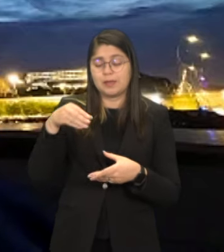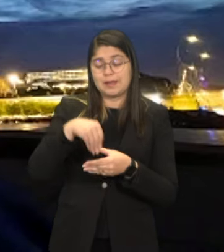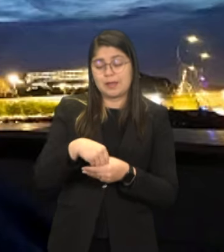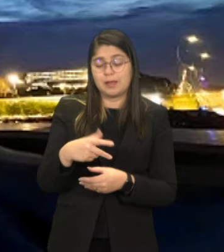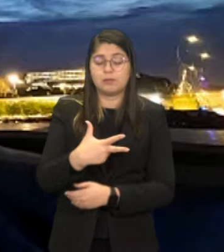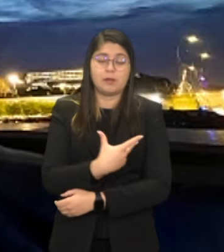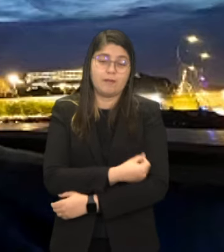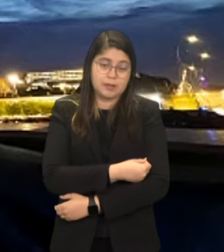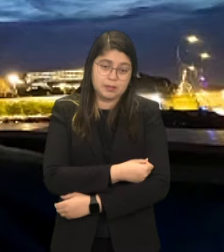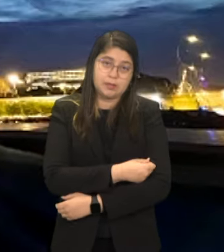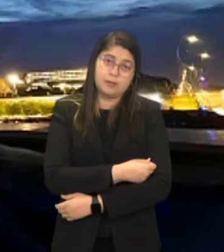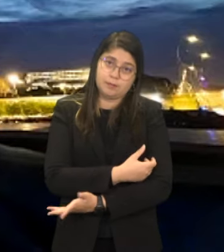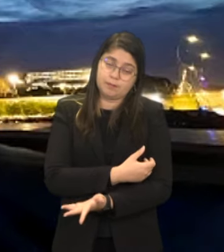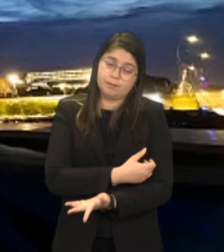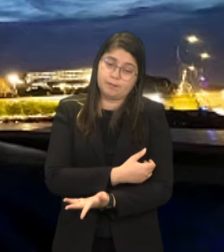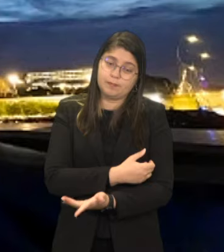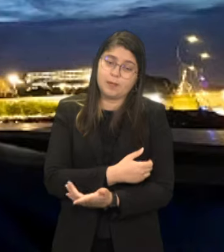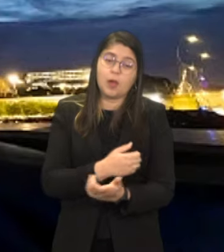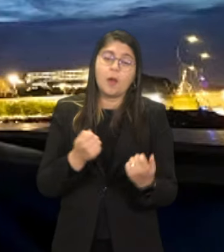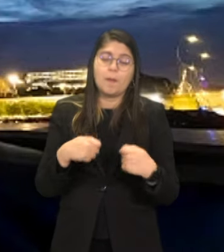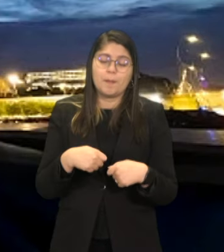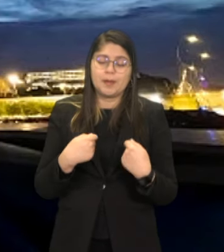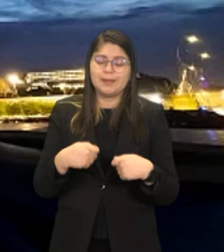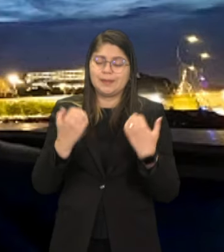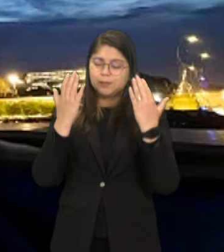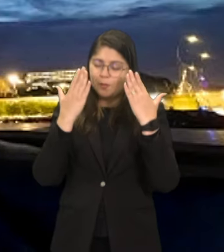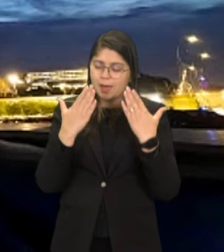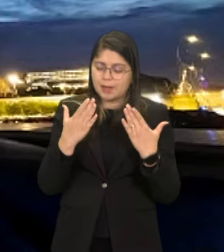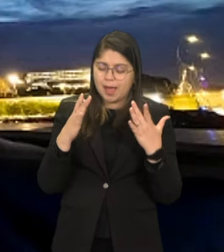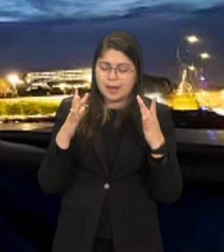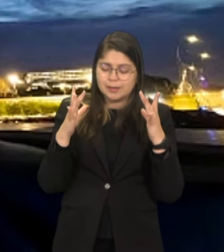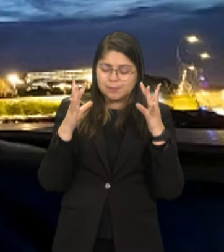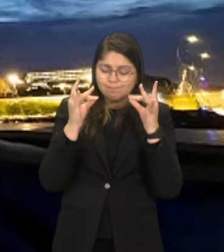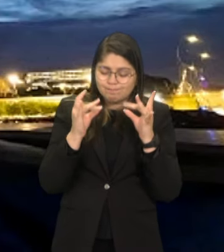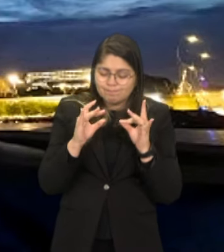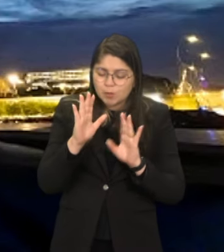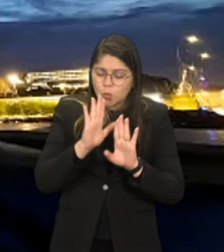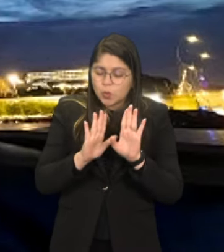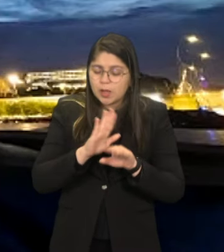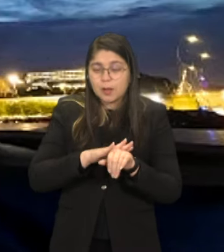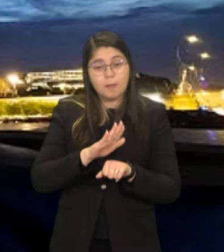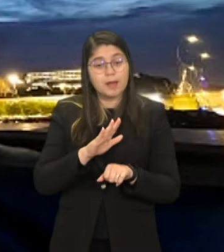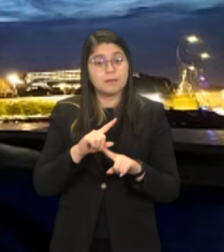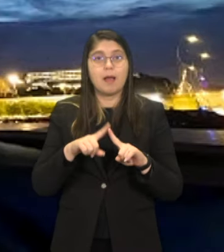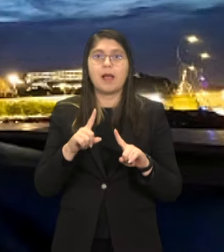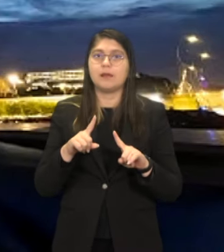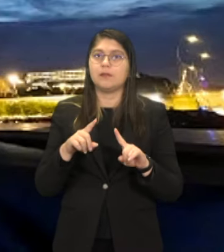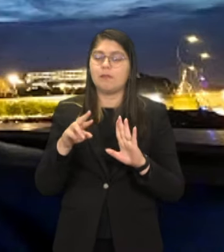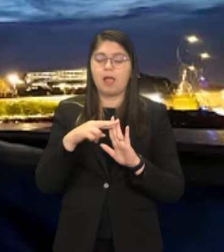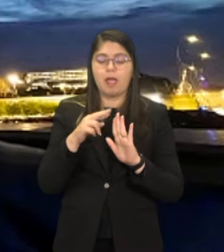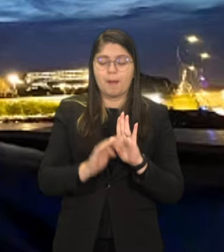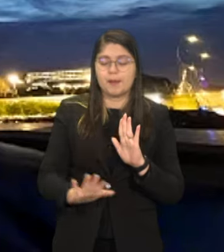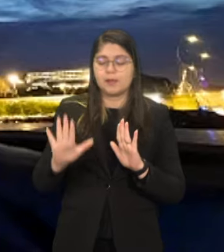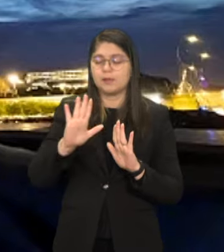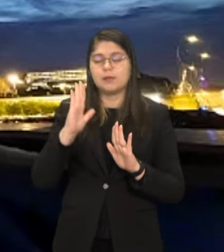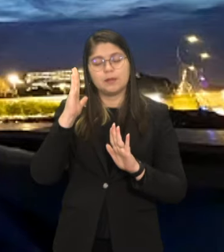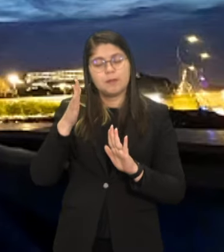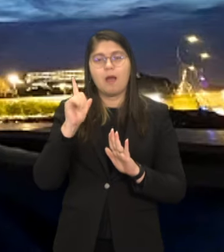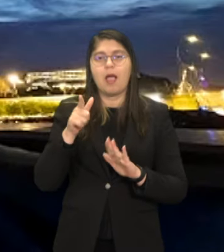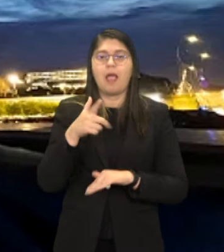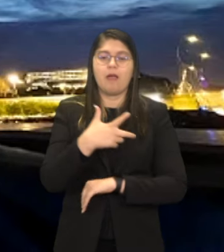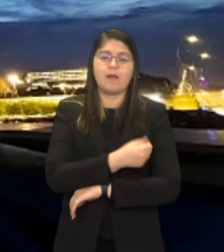podem demandar uma análise mais cuidadosa. Mas, repito, a regra é a vacina. Qualquer